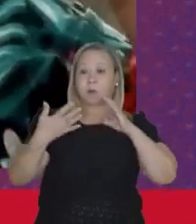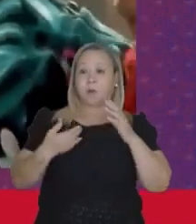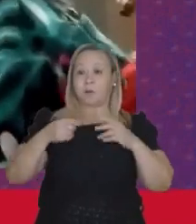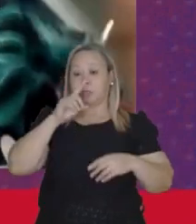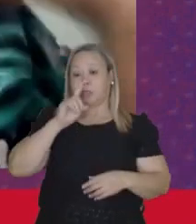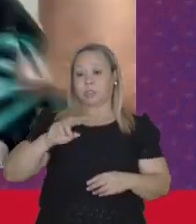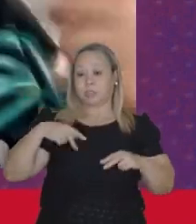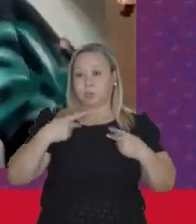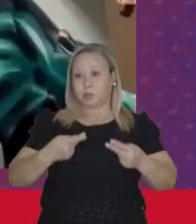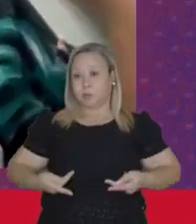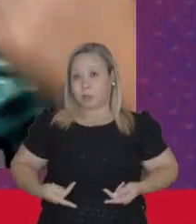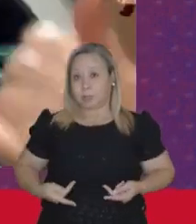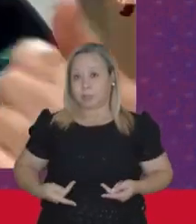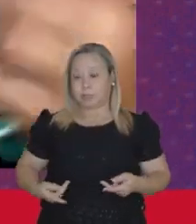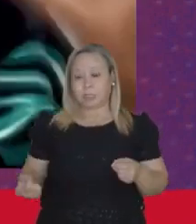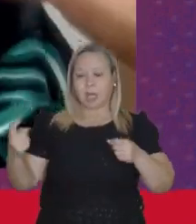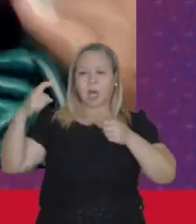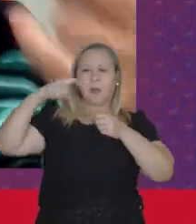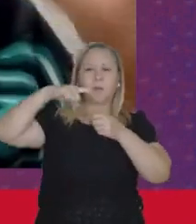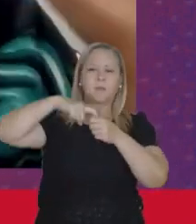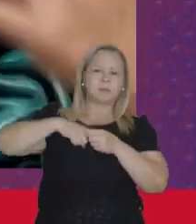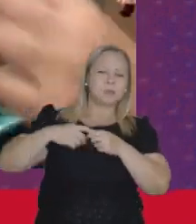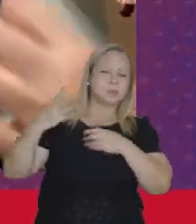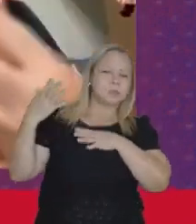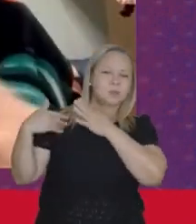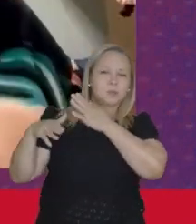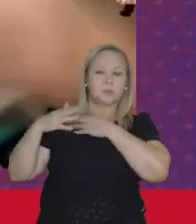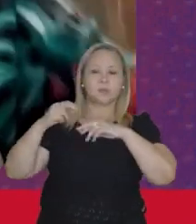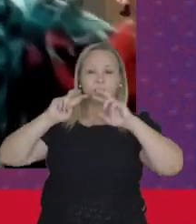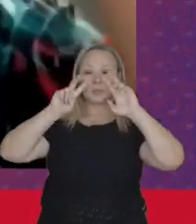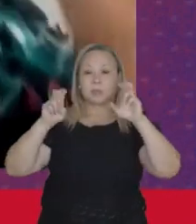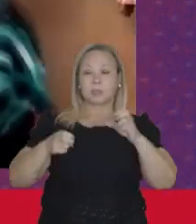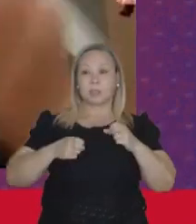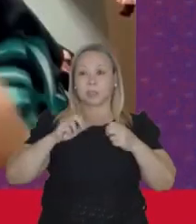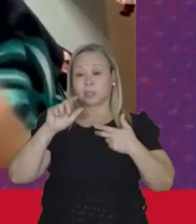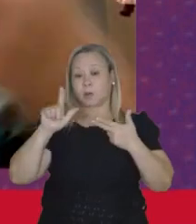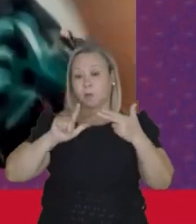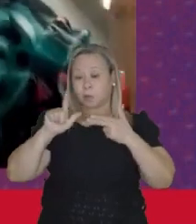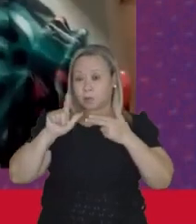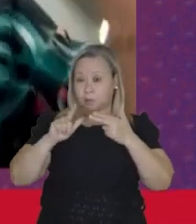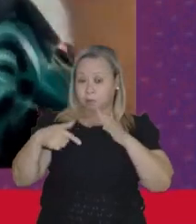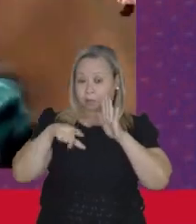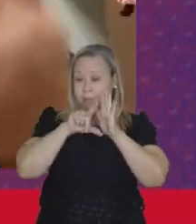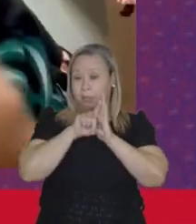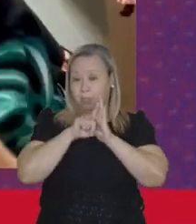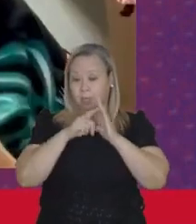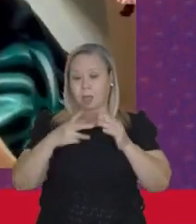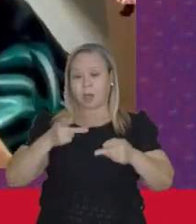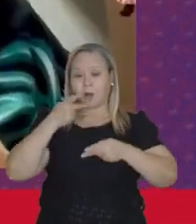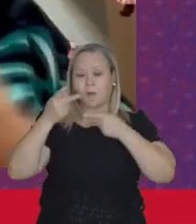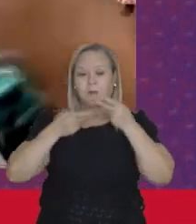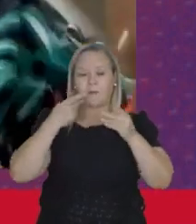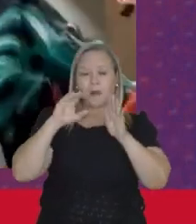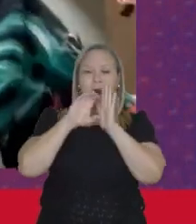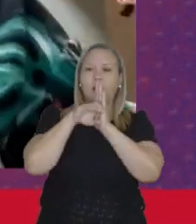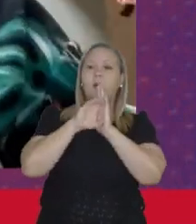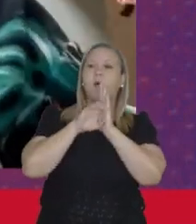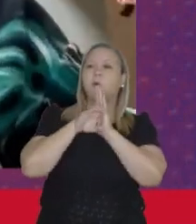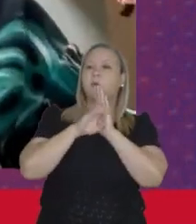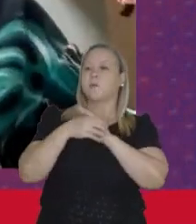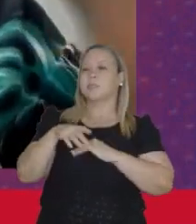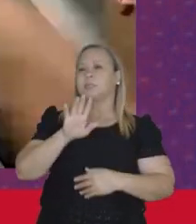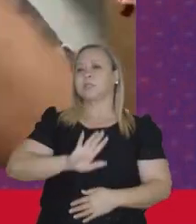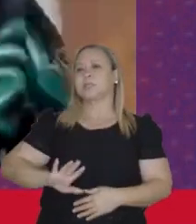e voltando um pouquinho atrás, né, na questão da legislação, e aí eu estou falando alguns conceitos,